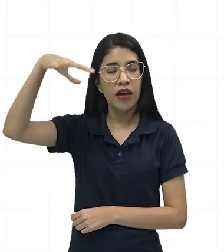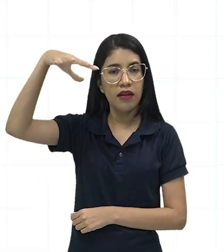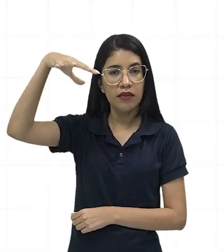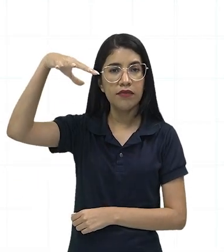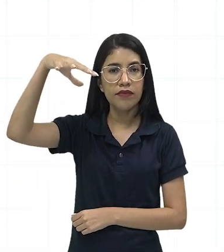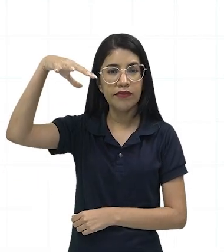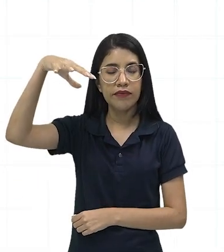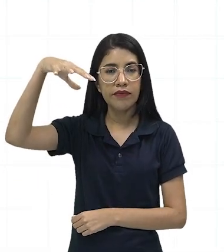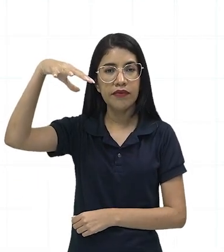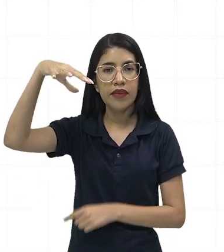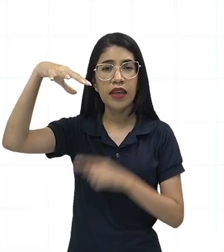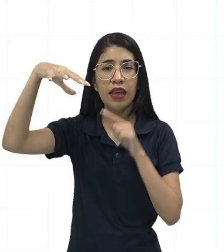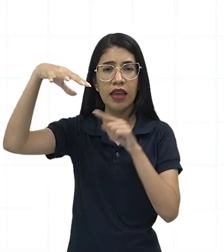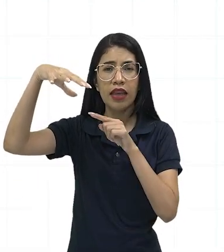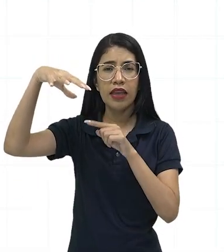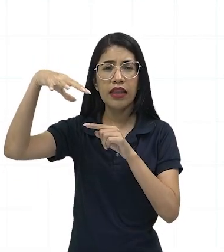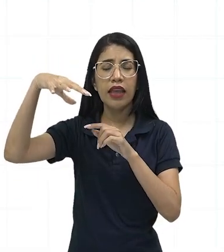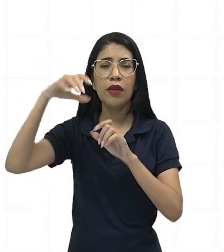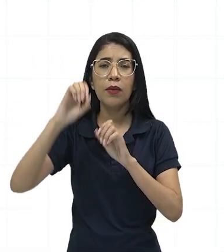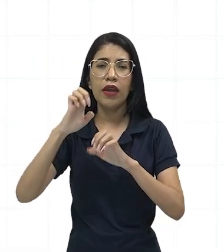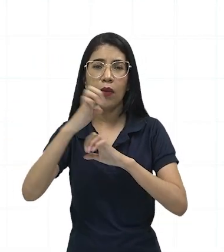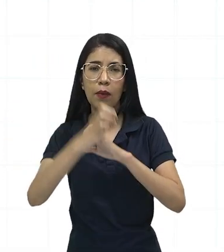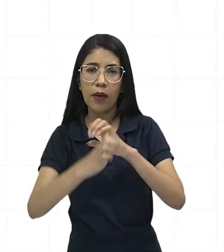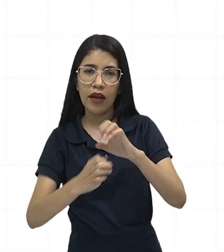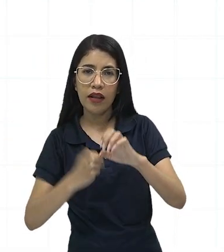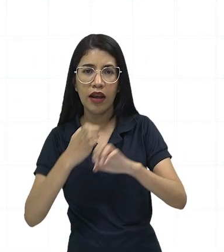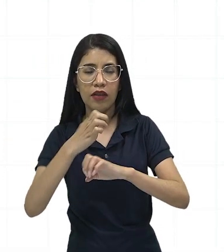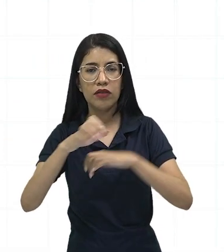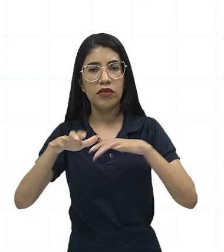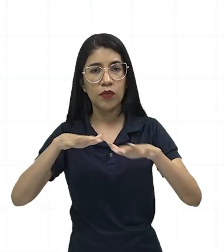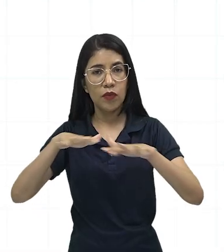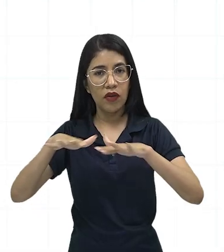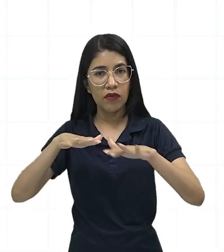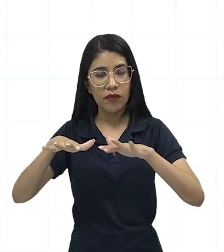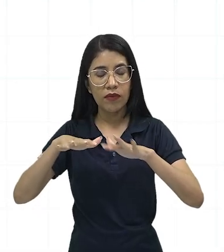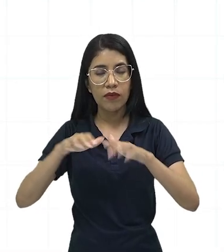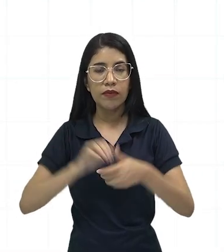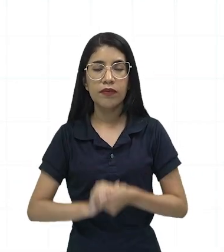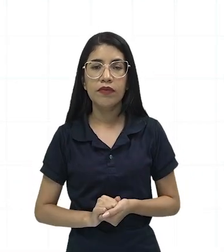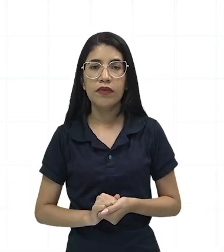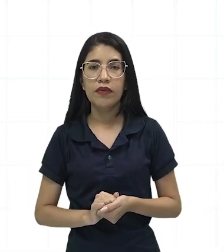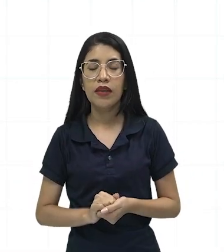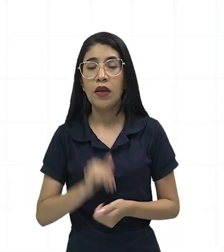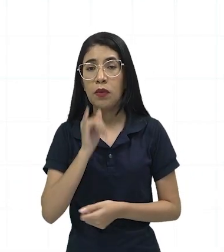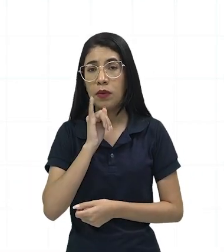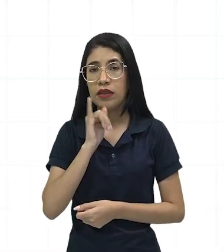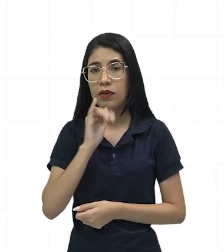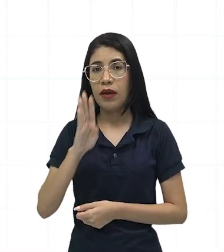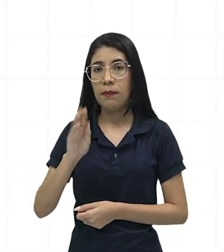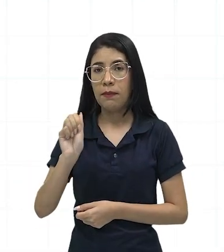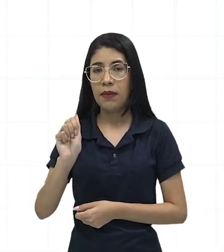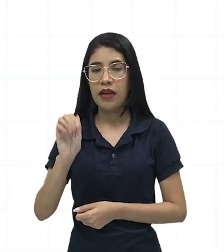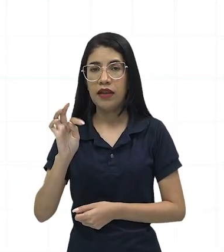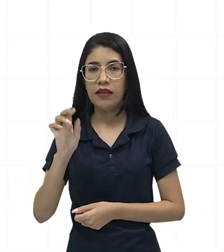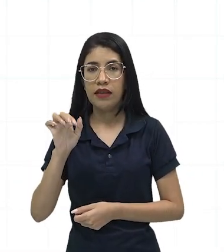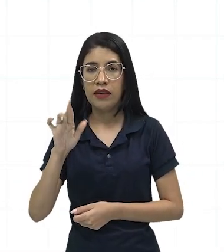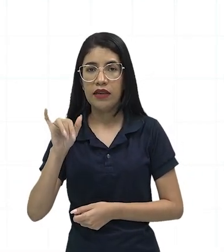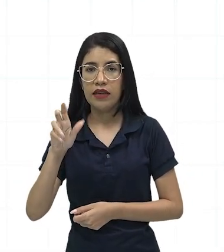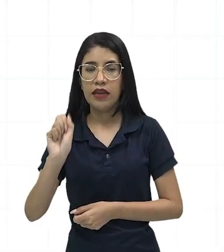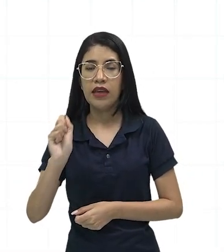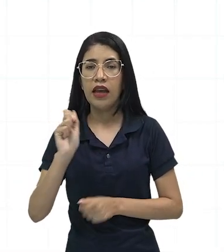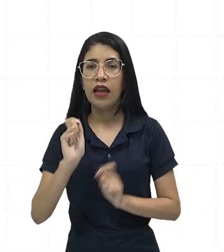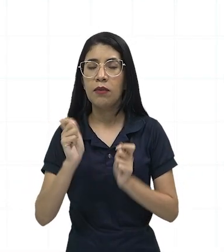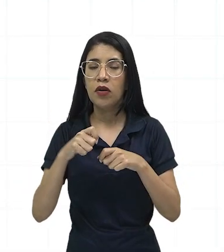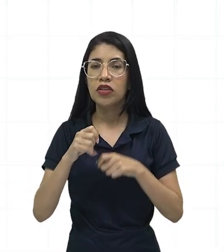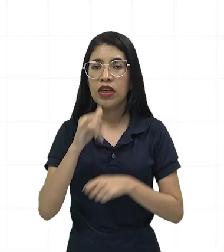vai acender e os elétrons vão começar a se movimentar. A bateria, por exemplo, tem a função de dar energia para